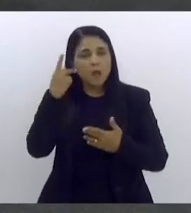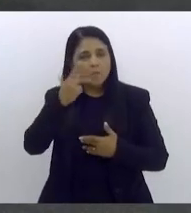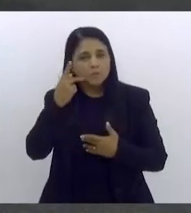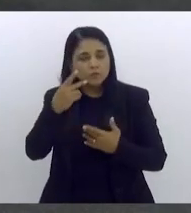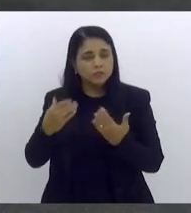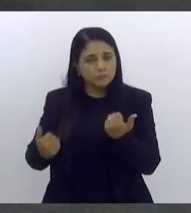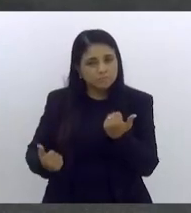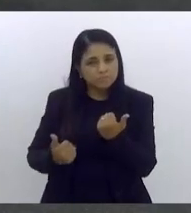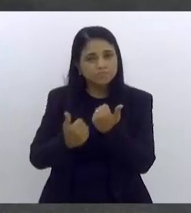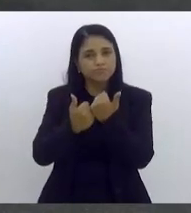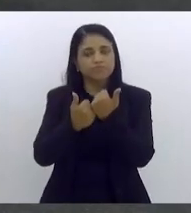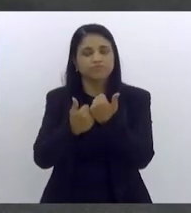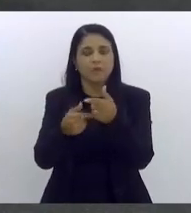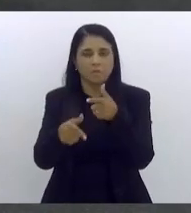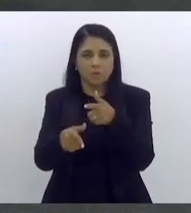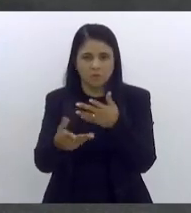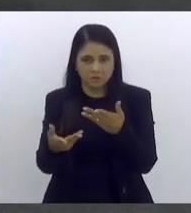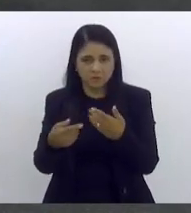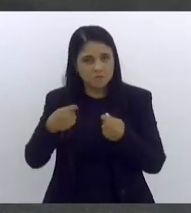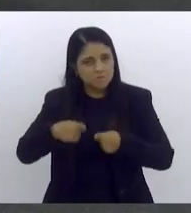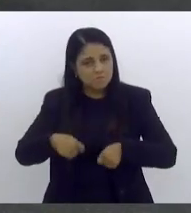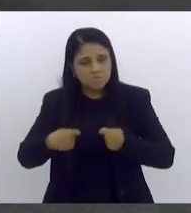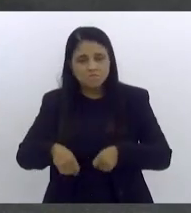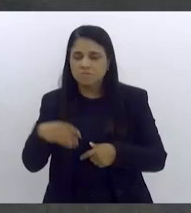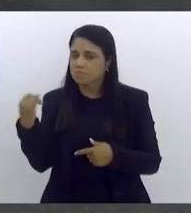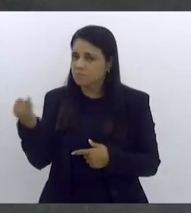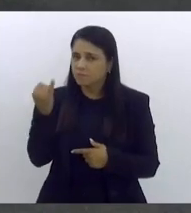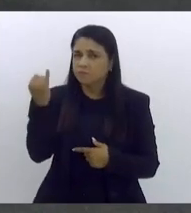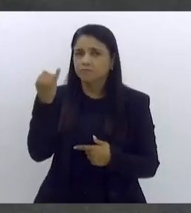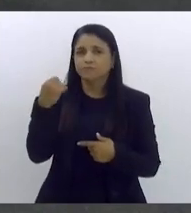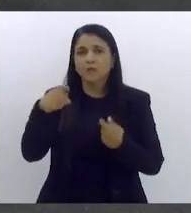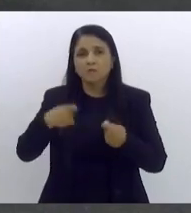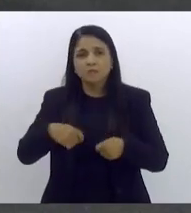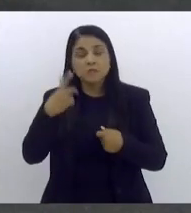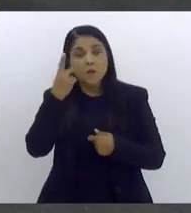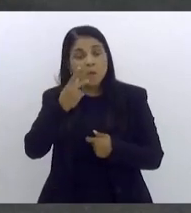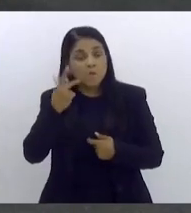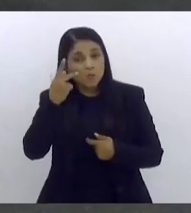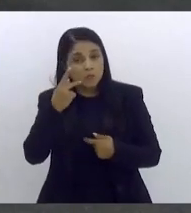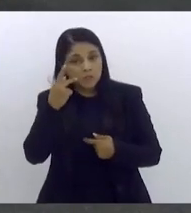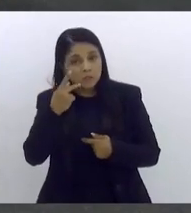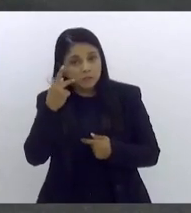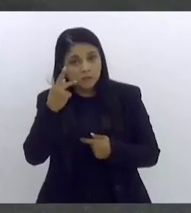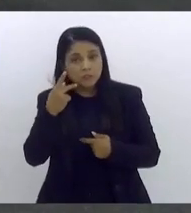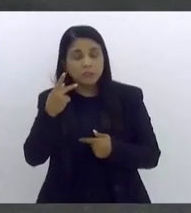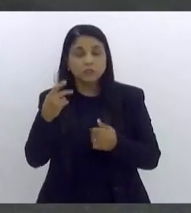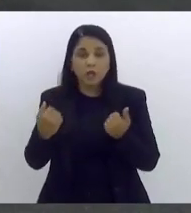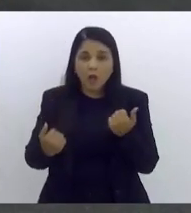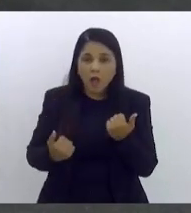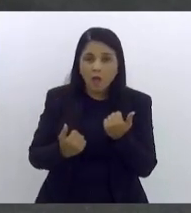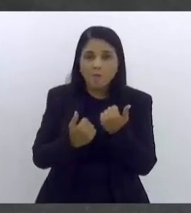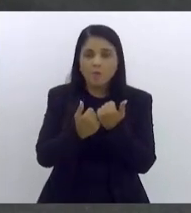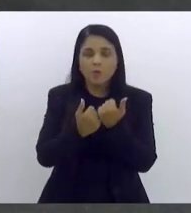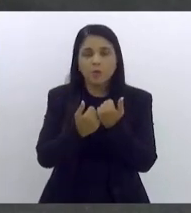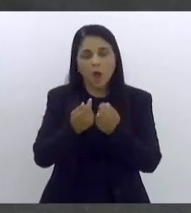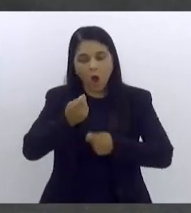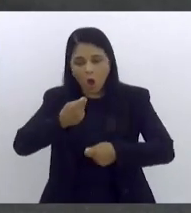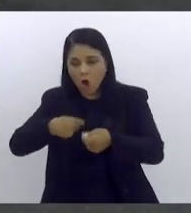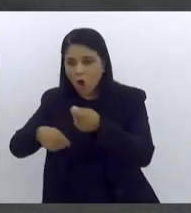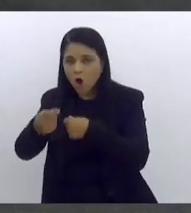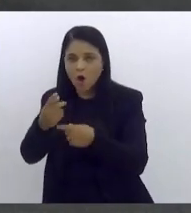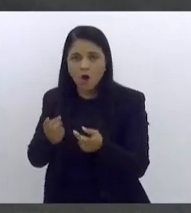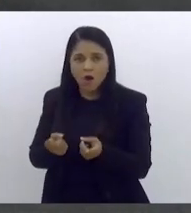esse apoio é muito importante. Que a gente consiga desdobrar isso para uma política também de apoio à comercialização.